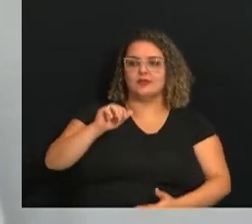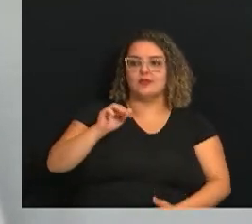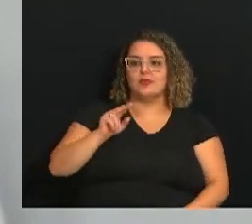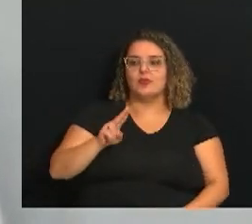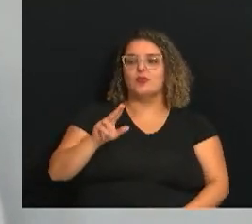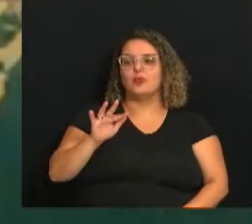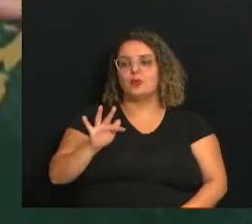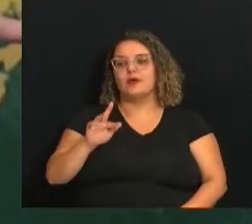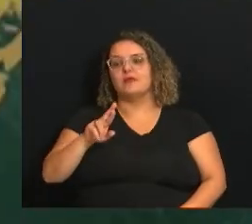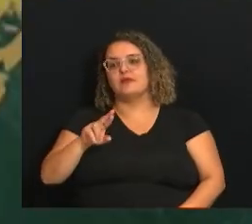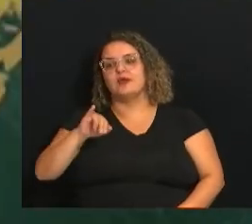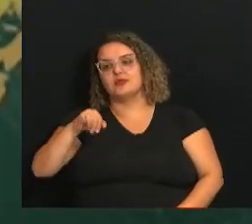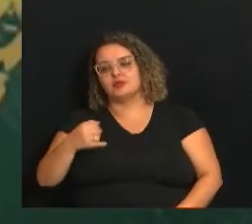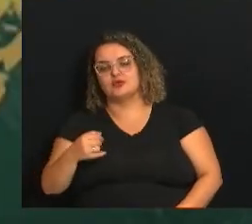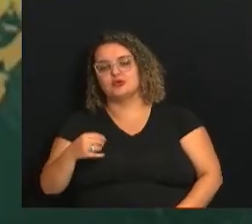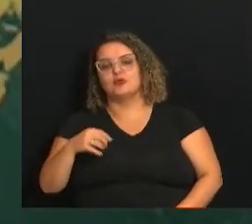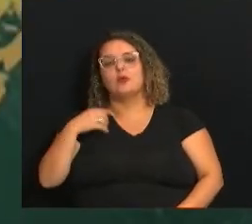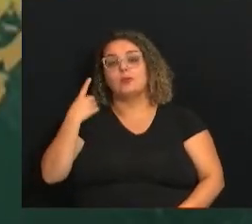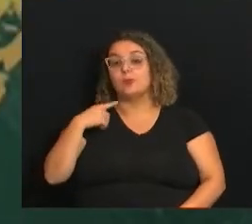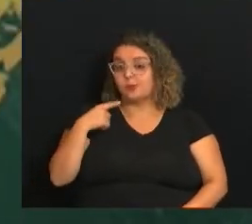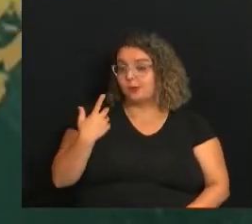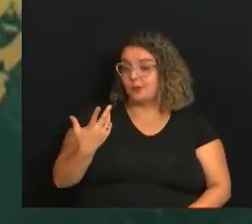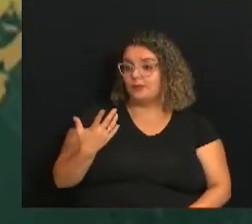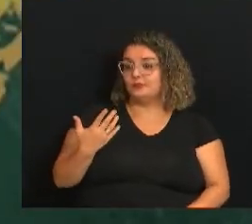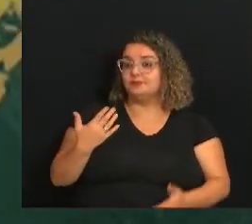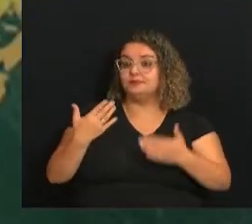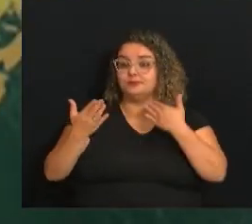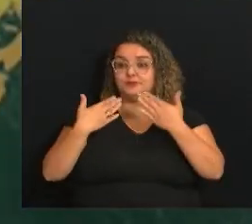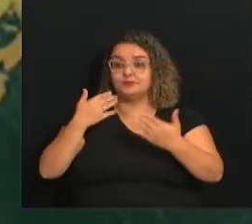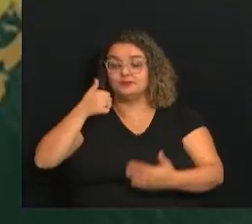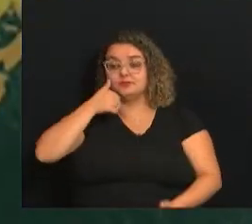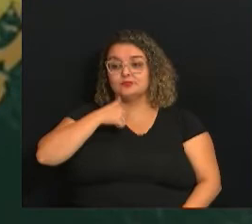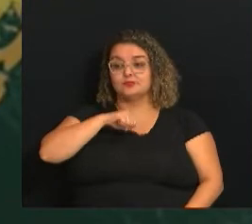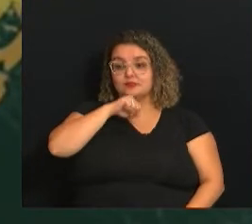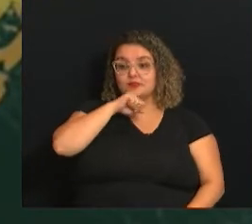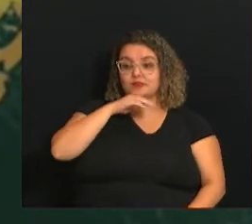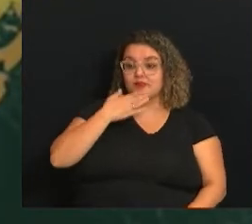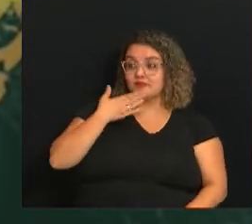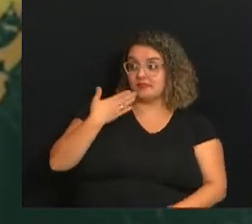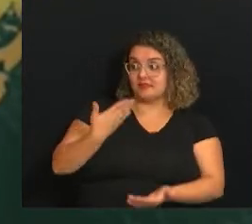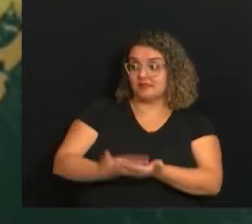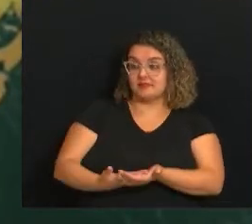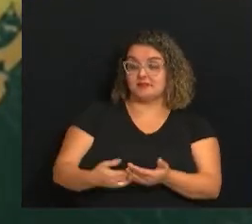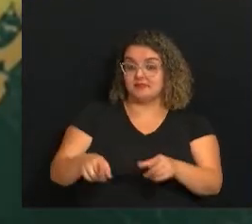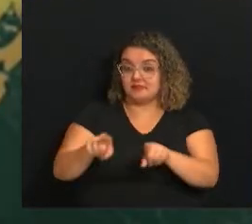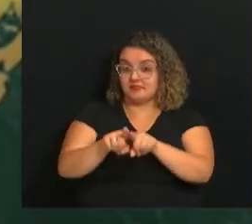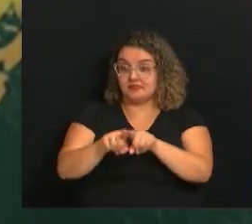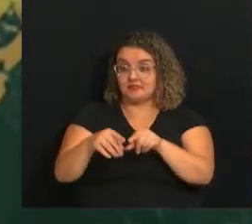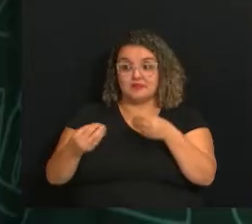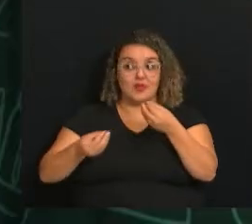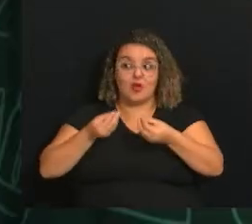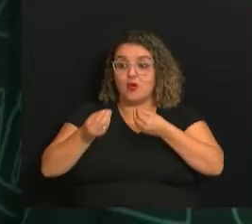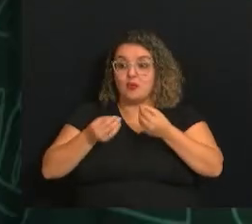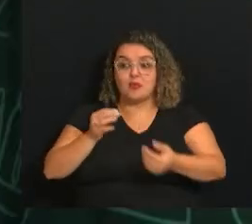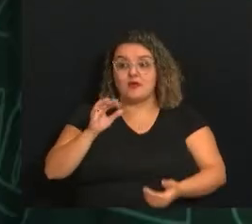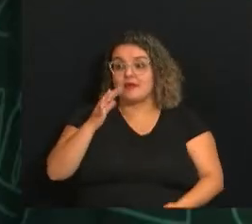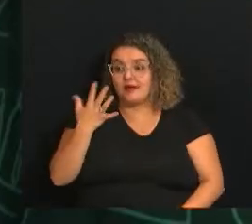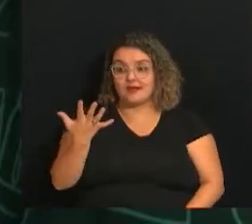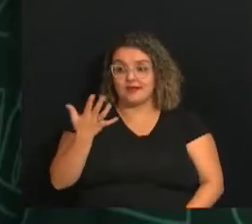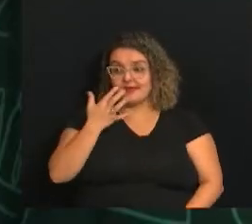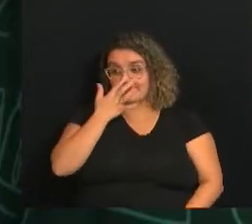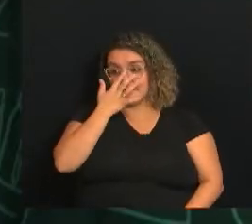Direito. Bom, vamos bater um papo com a mãe dele também. Foi uma surpresa para vocês? Como que foi tudo isso?